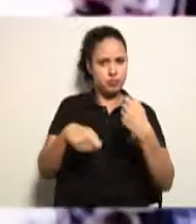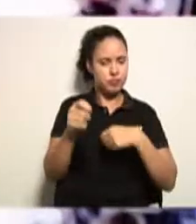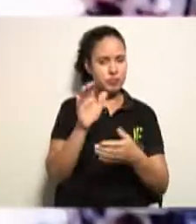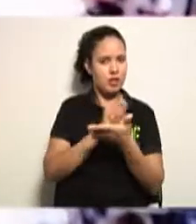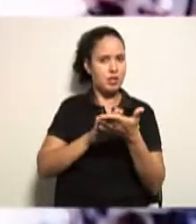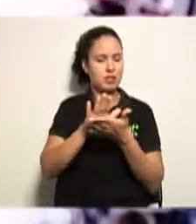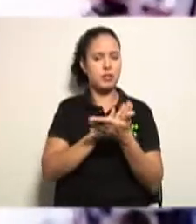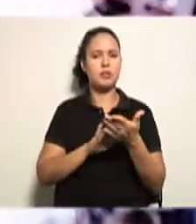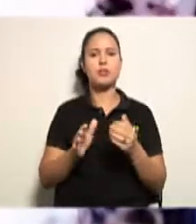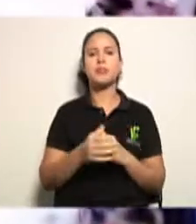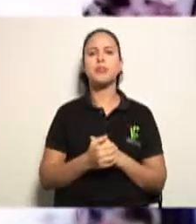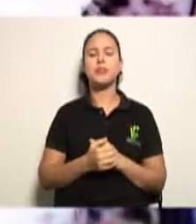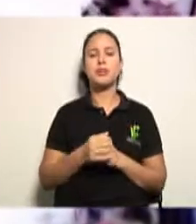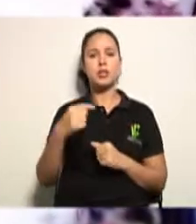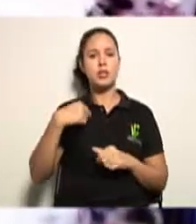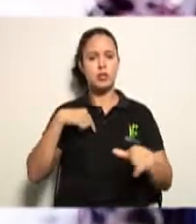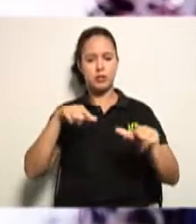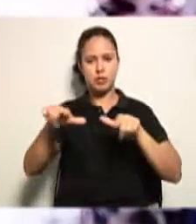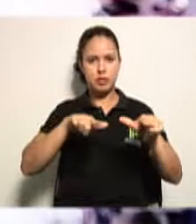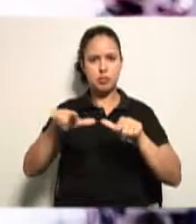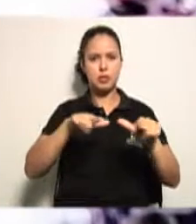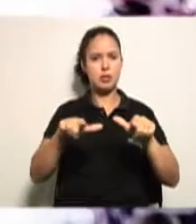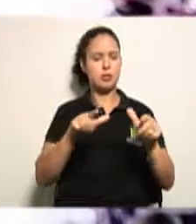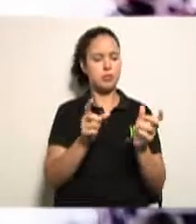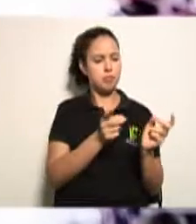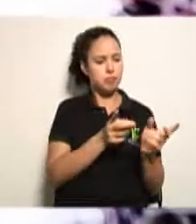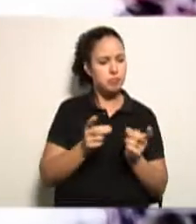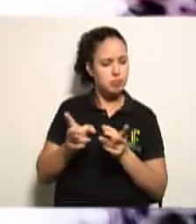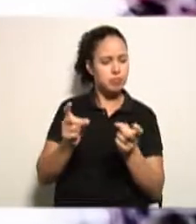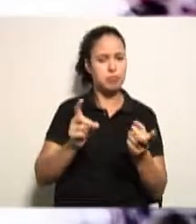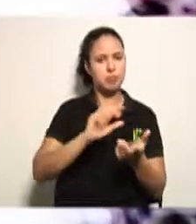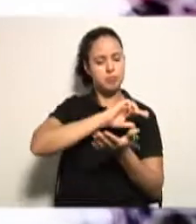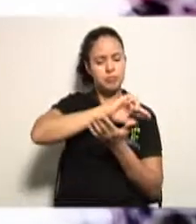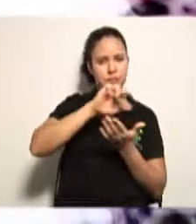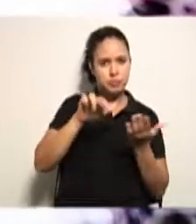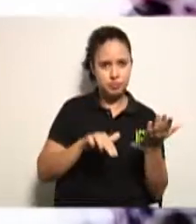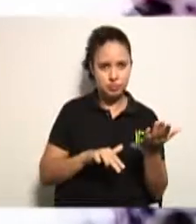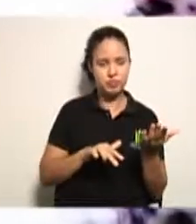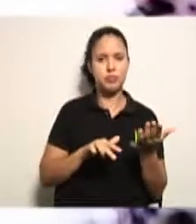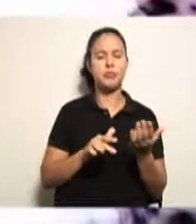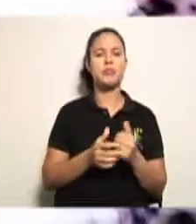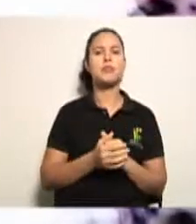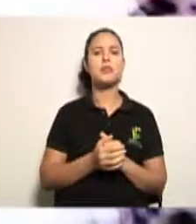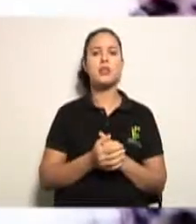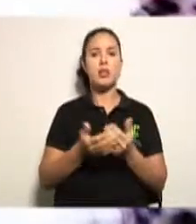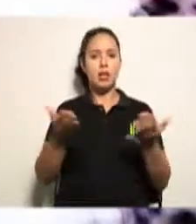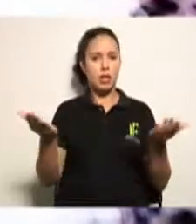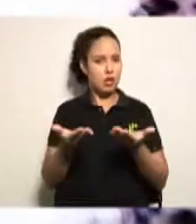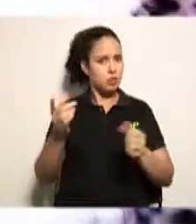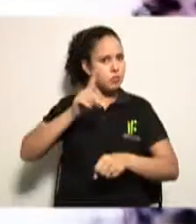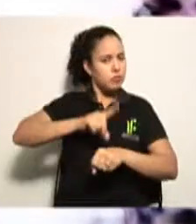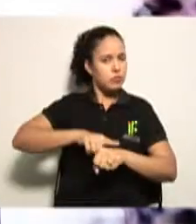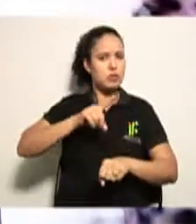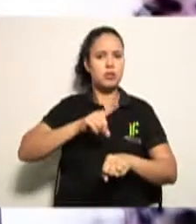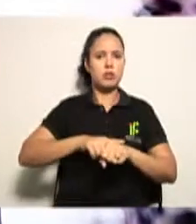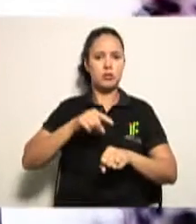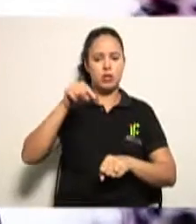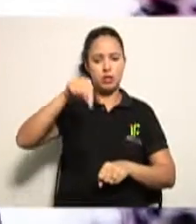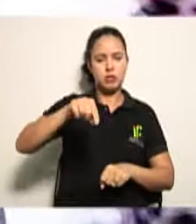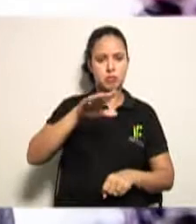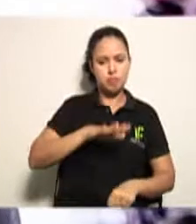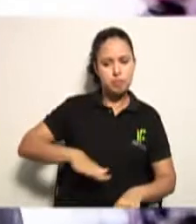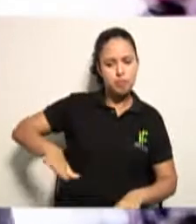Eu trabalho aqui no ramo de variedades e nesse momento que o país está